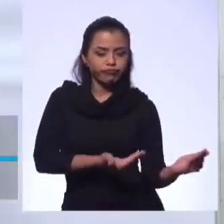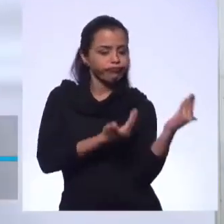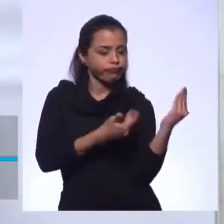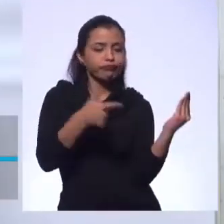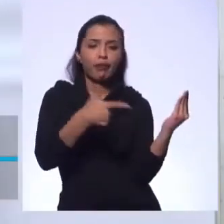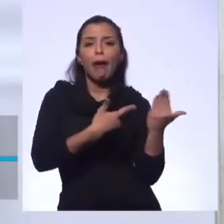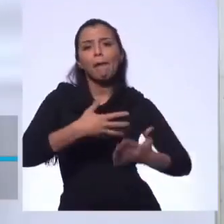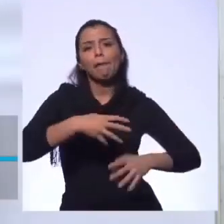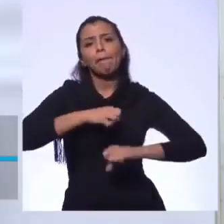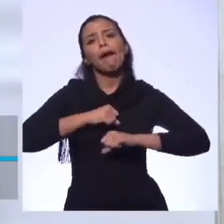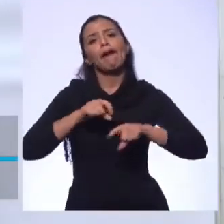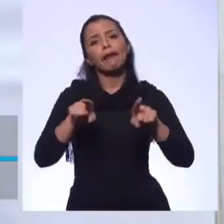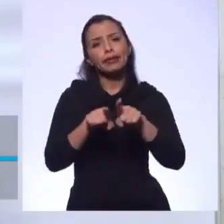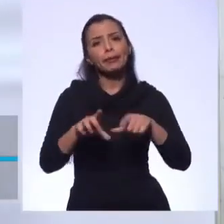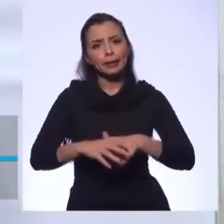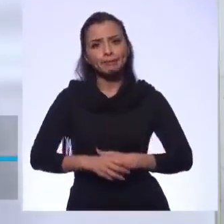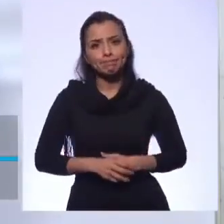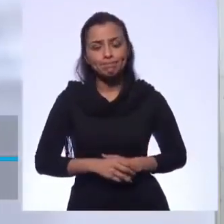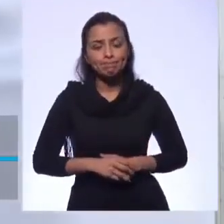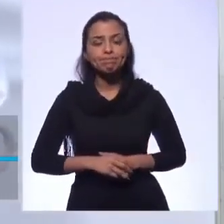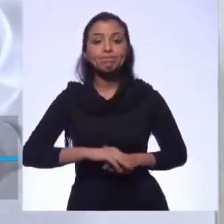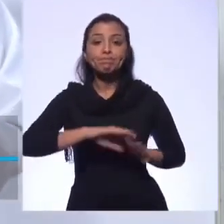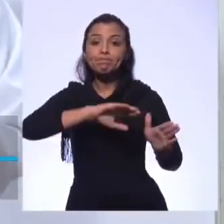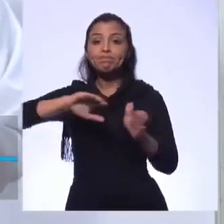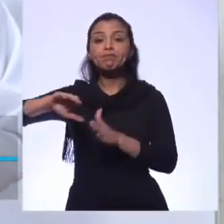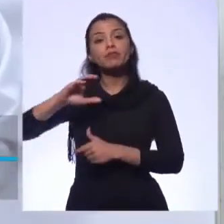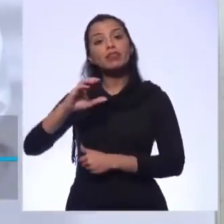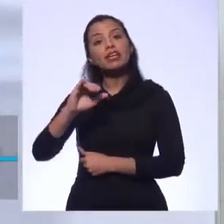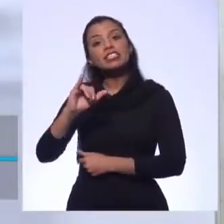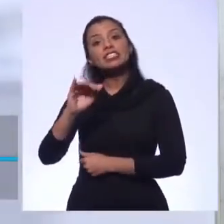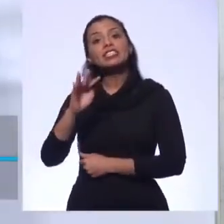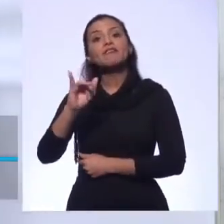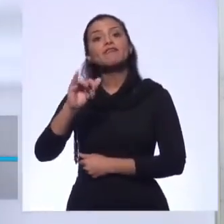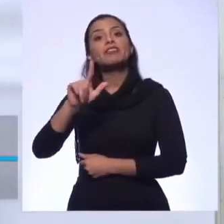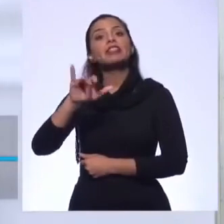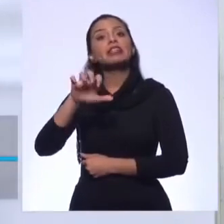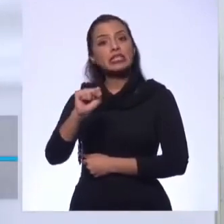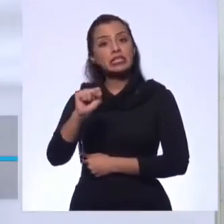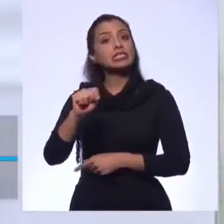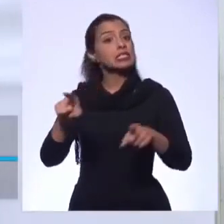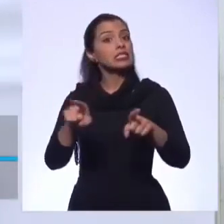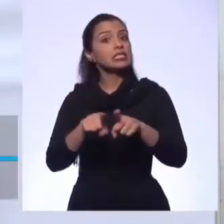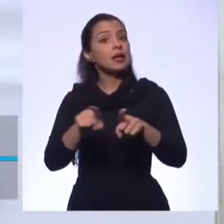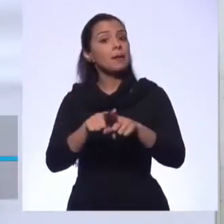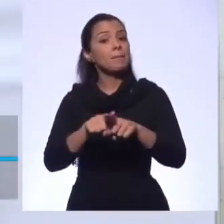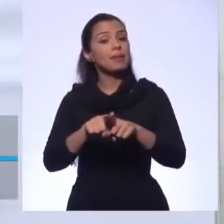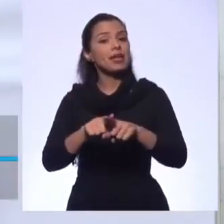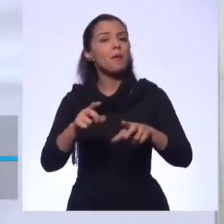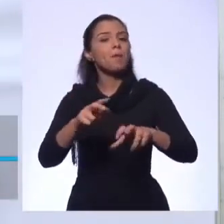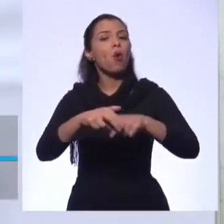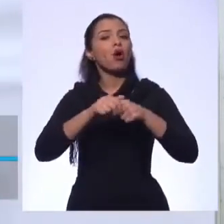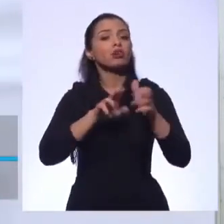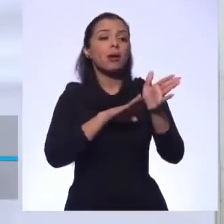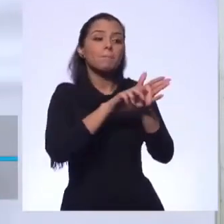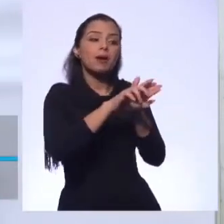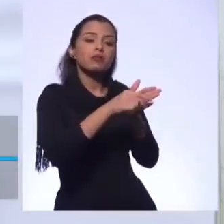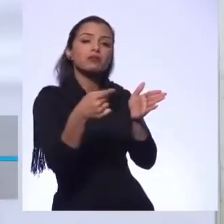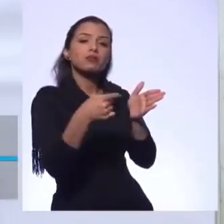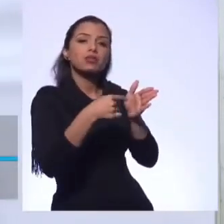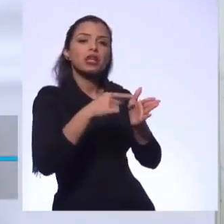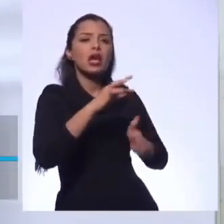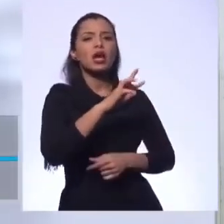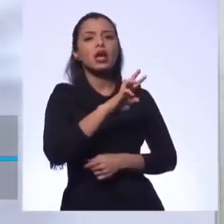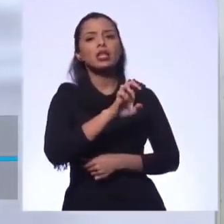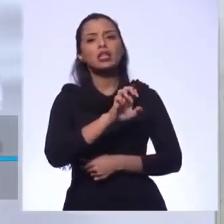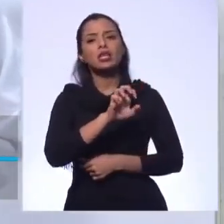Bom, e aí a gente tem a sífilis, que ela é causada por uma bactéria chamada Treponema pallidum.